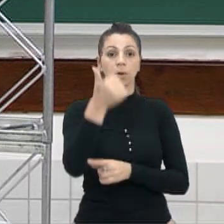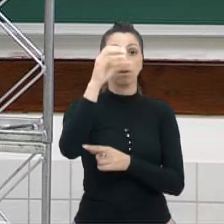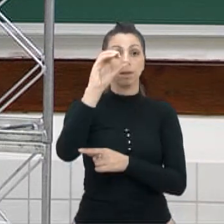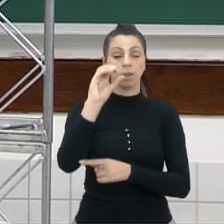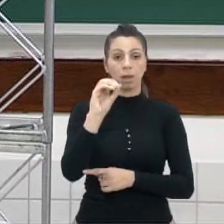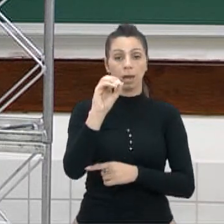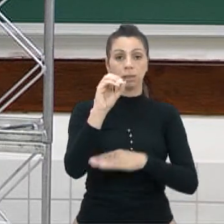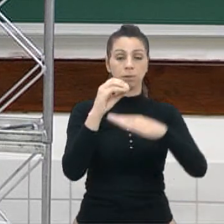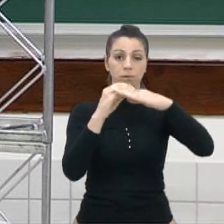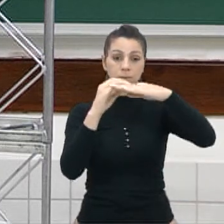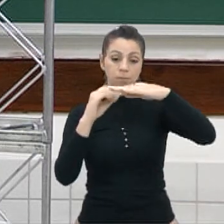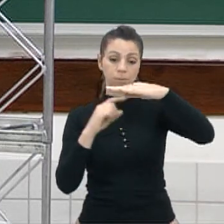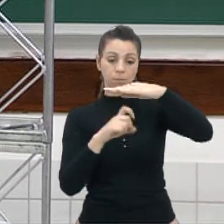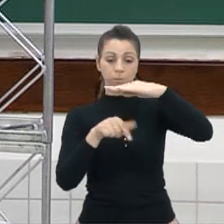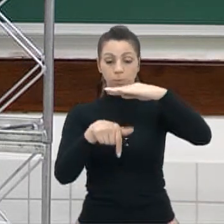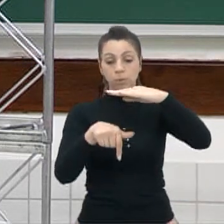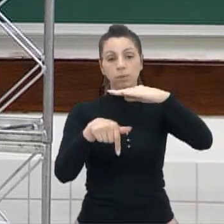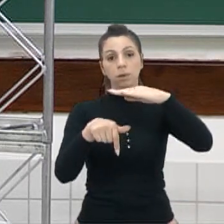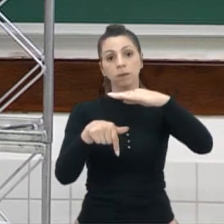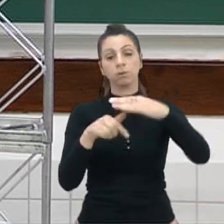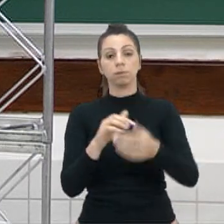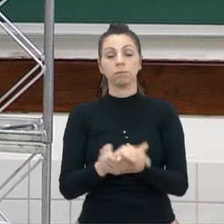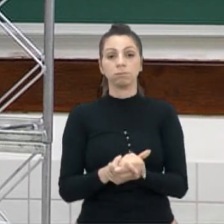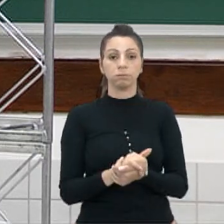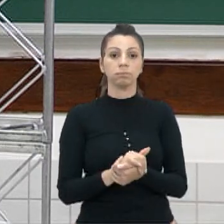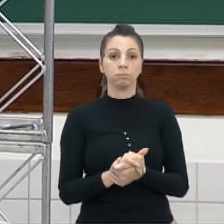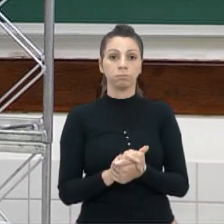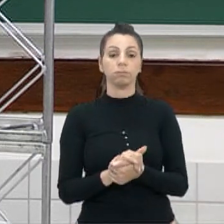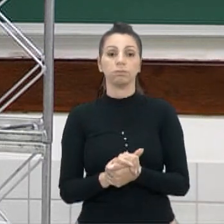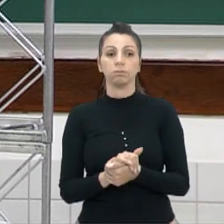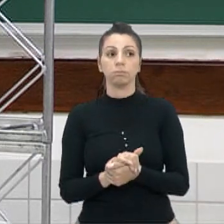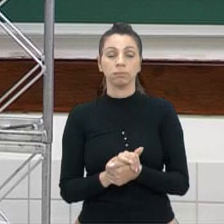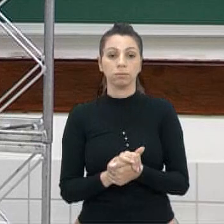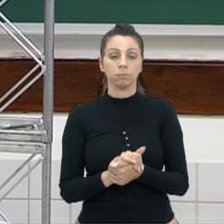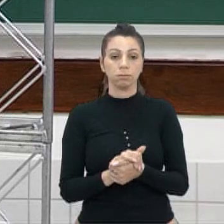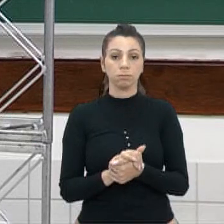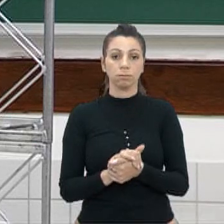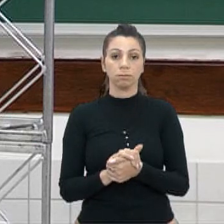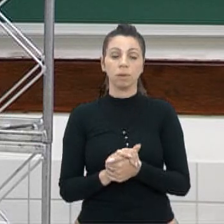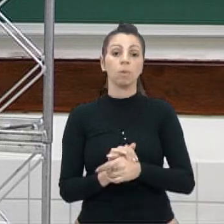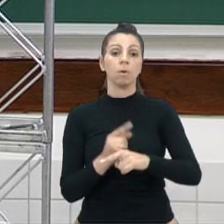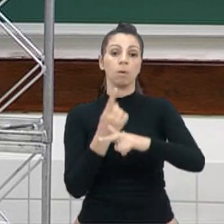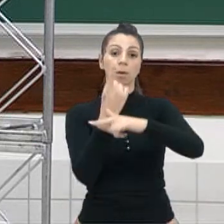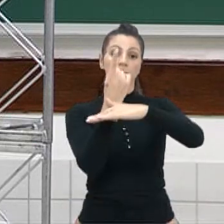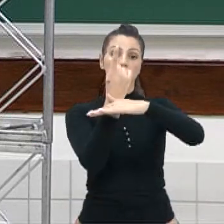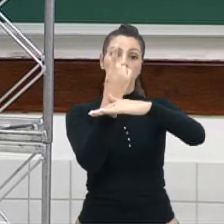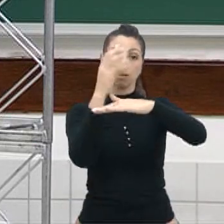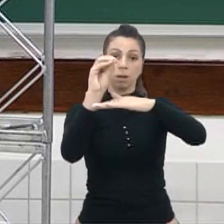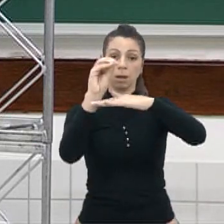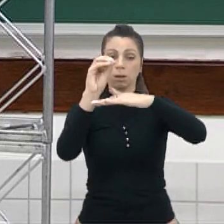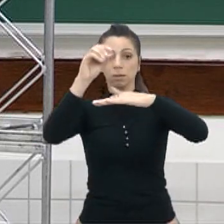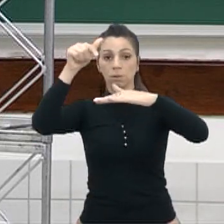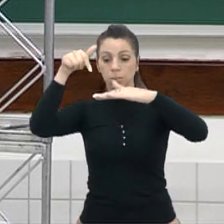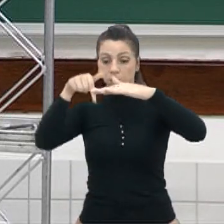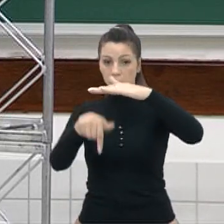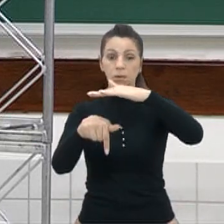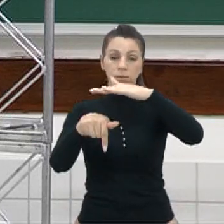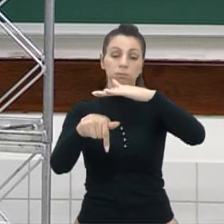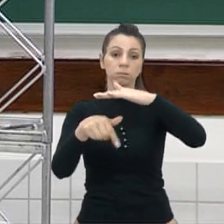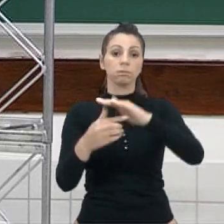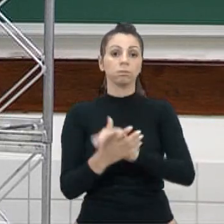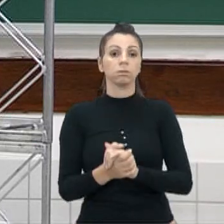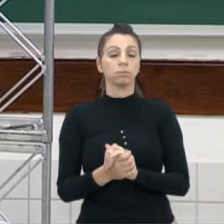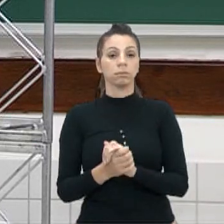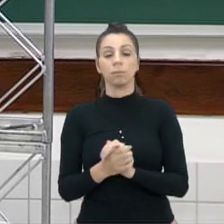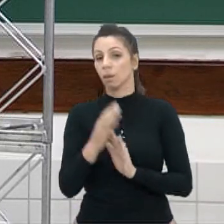7. 10 não dá para dividir por 7, sobra resto. Então você deixa 10 sobre 7. A gente vai trabalhar na